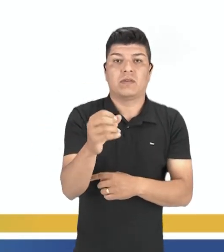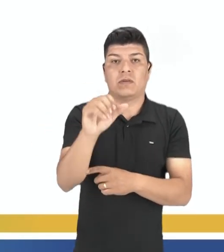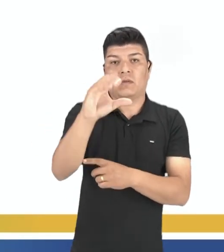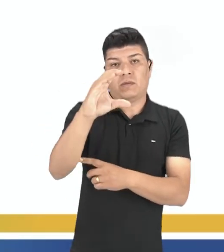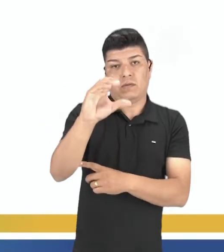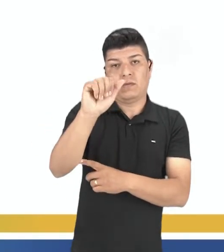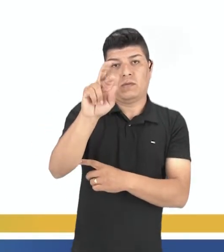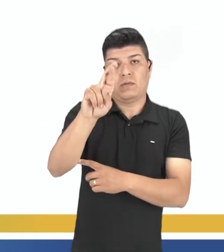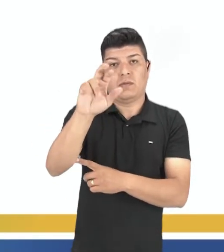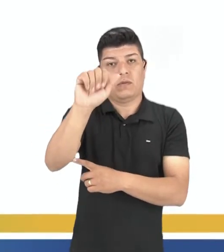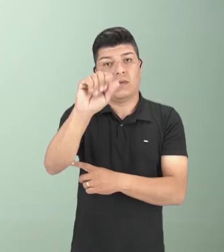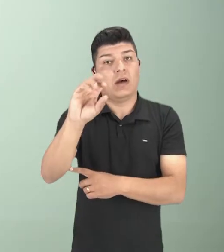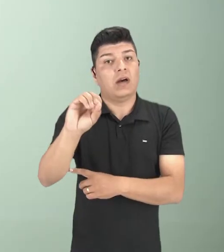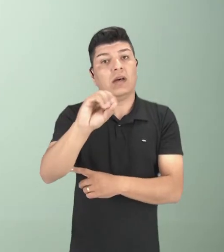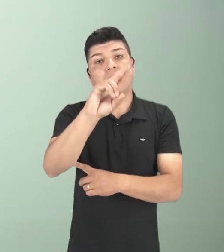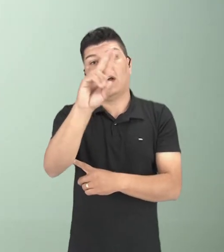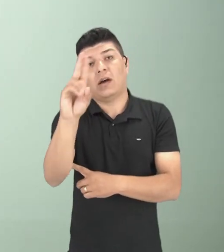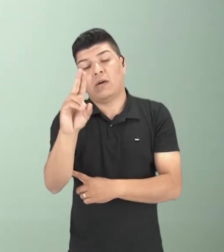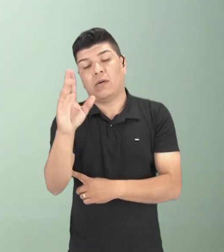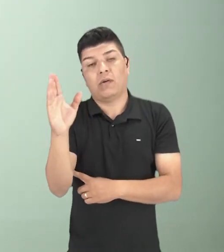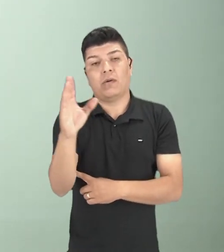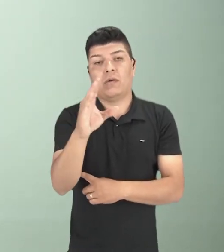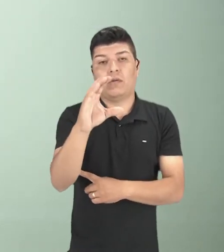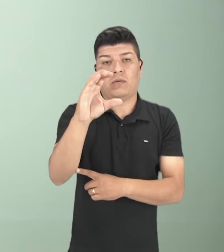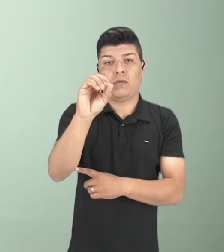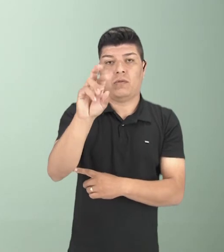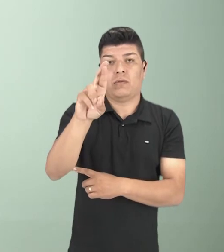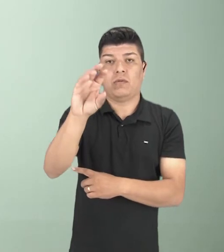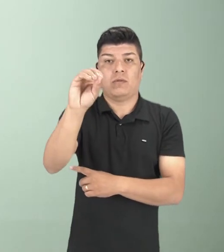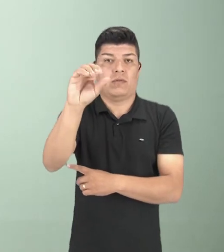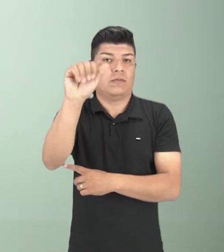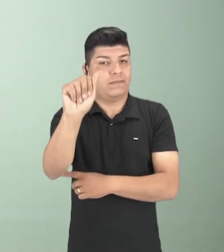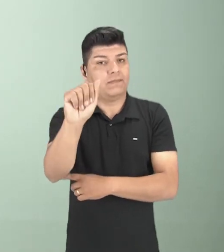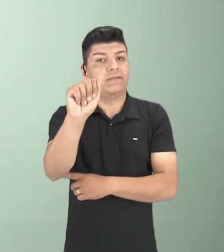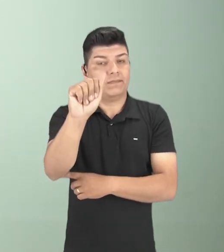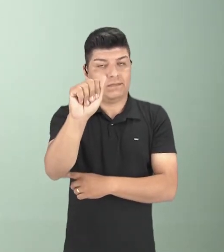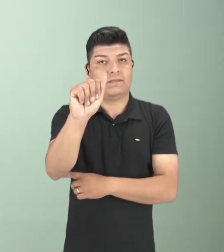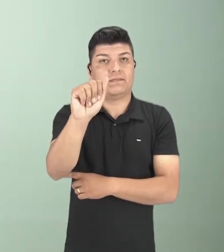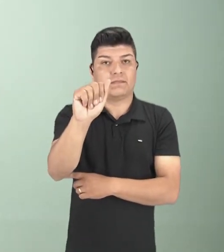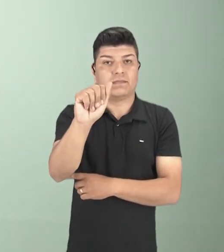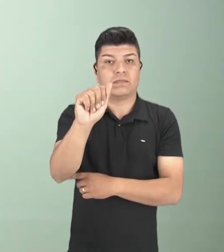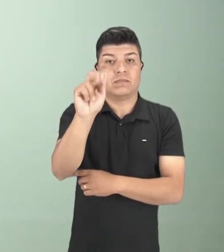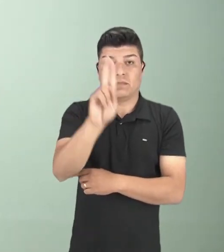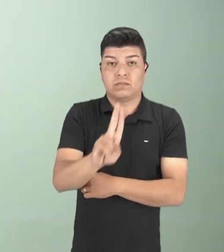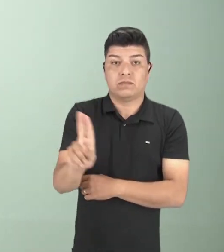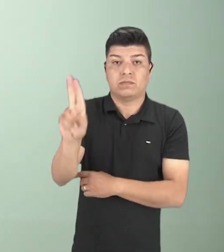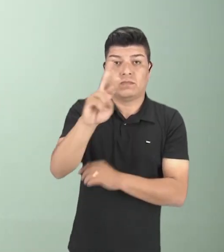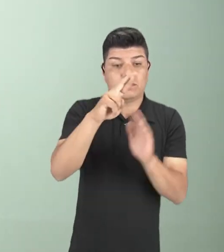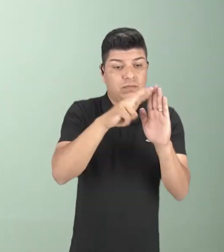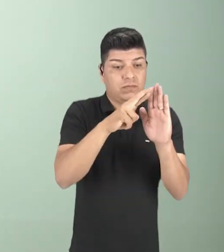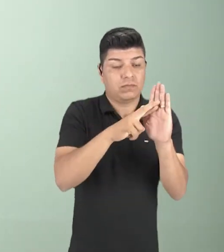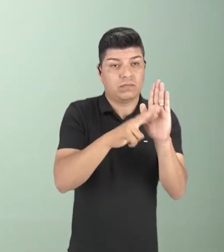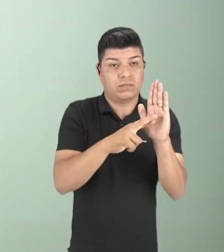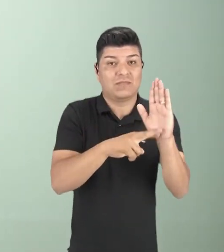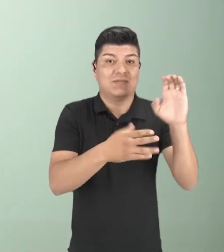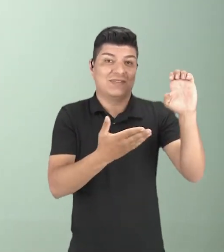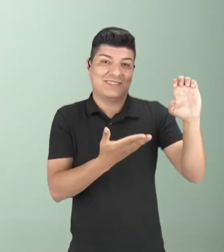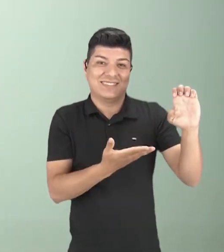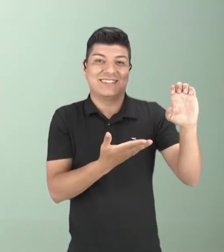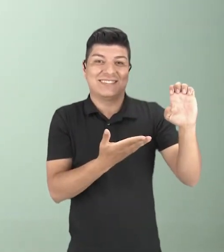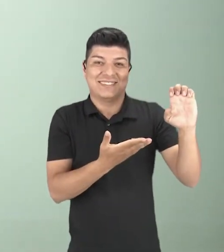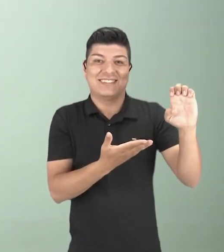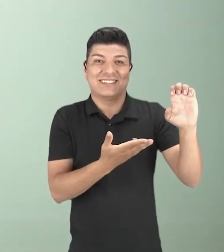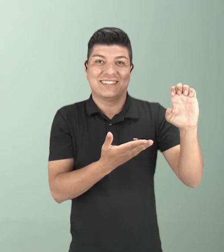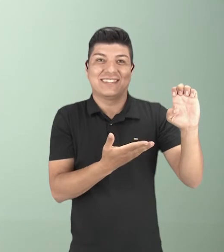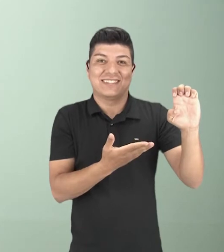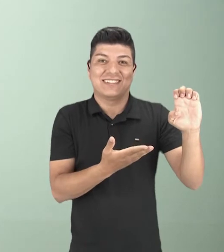coroa, porque eu só tenho duas faces. Então, eu tenho 1 sobre 2. Quando eu aplico a regra do E, o que acontece?